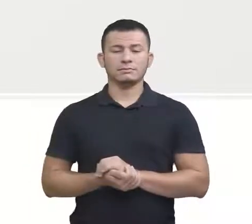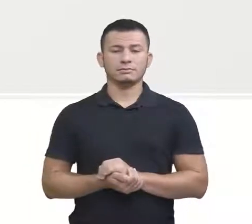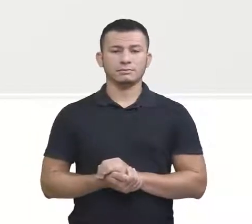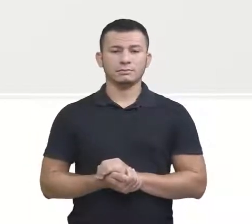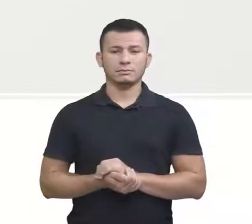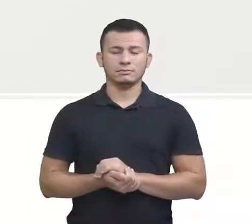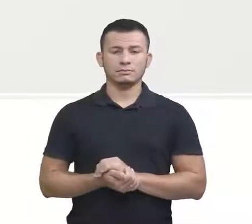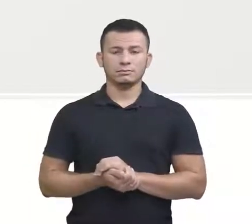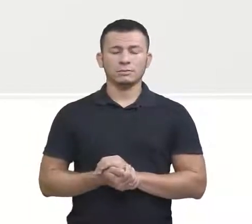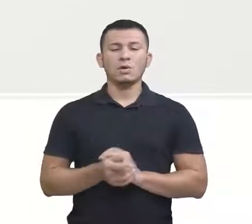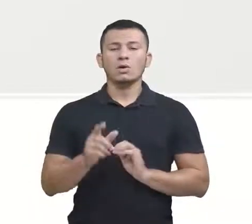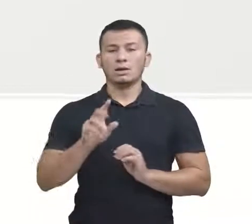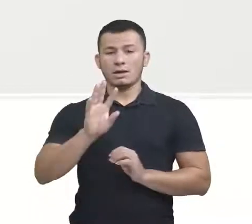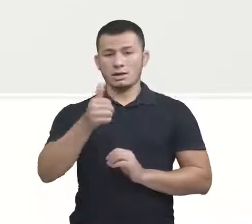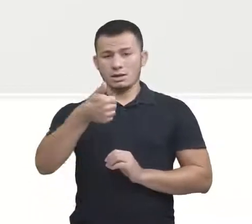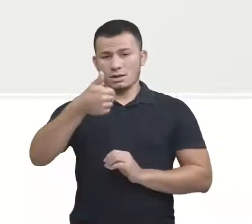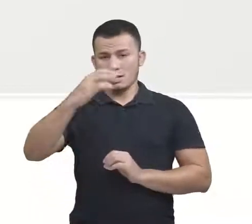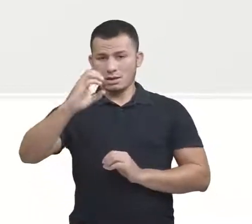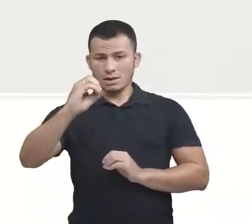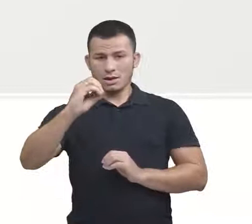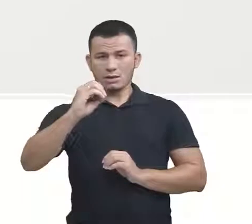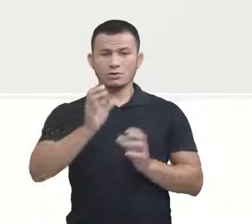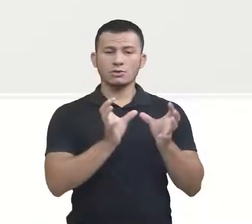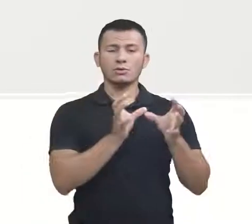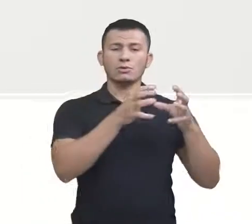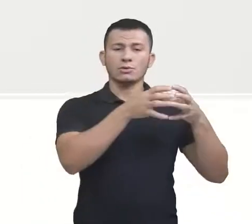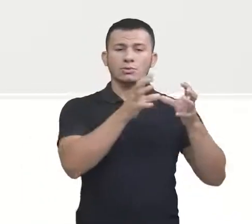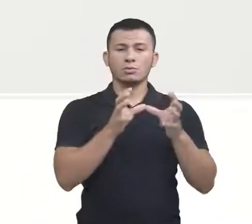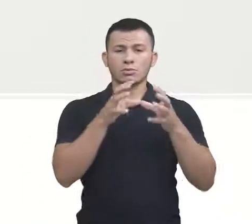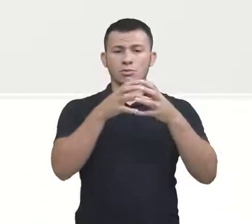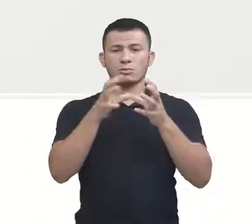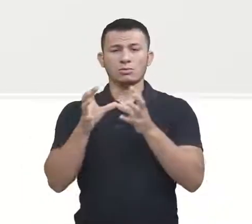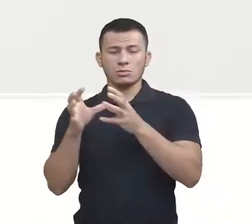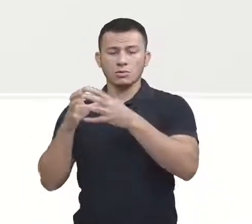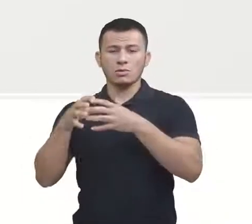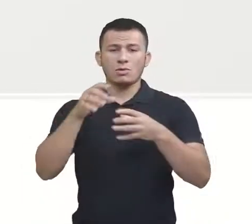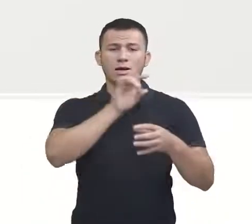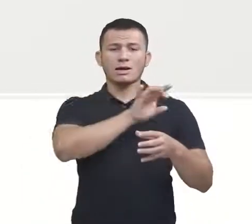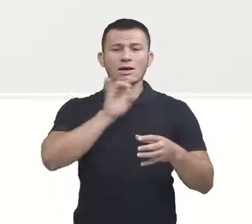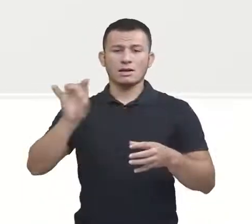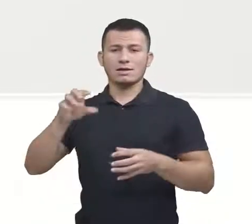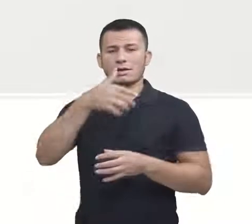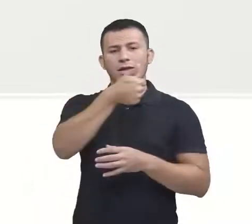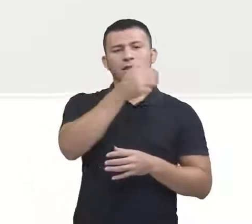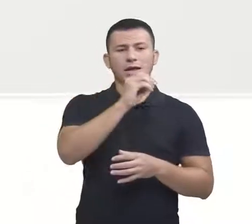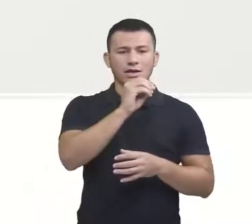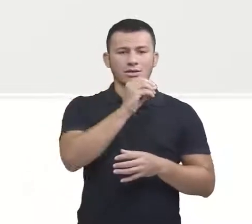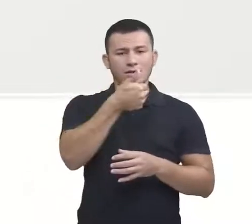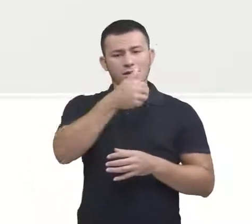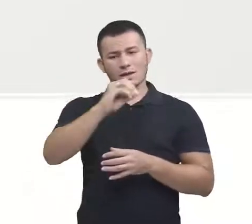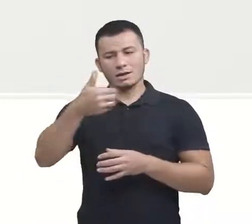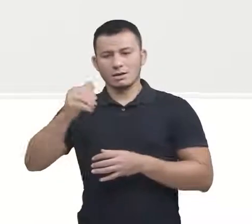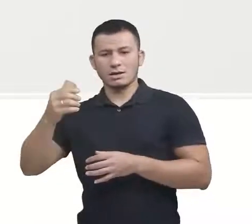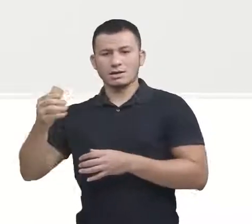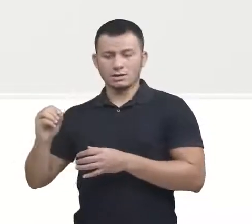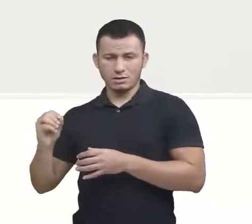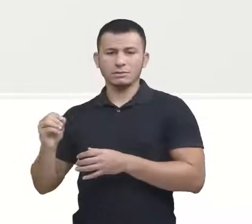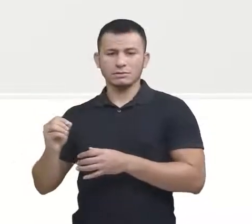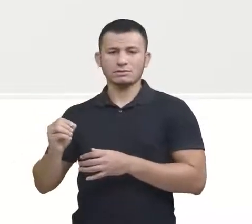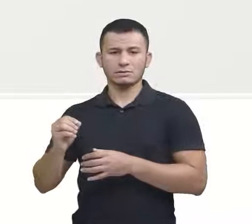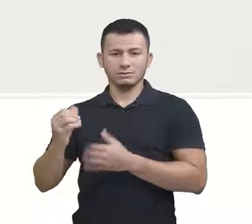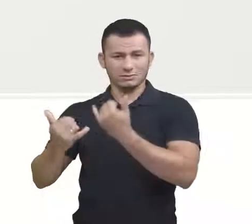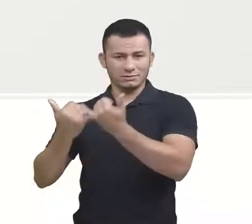10 conjuntos com 10 brinquedos cada conjunto Aqui tem 10 10 10 10